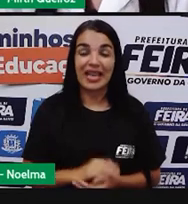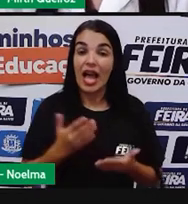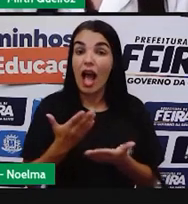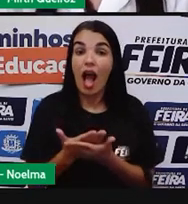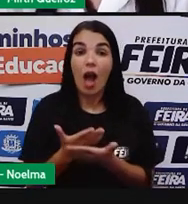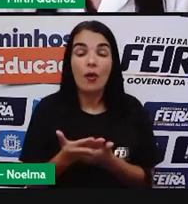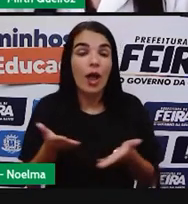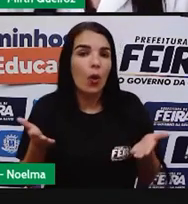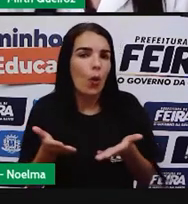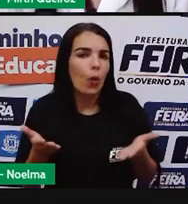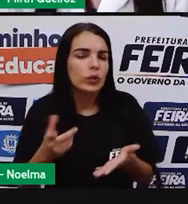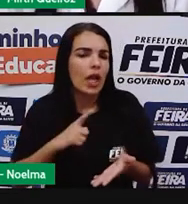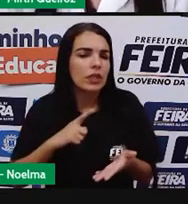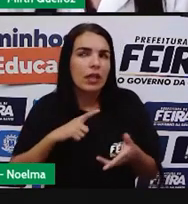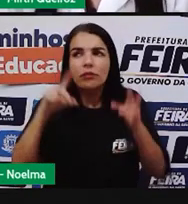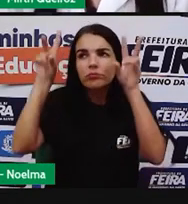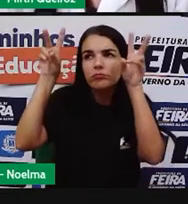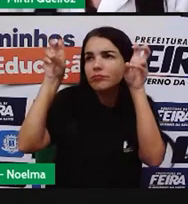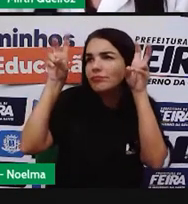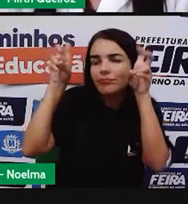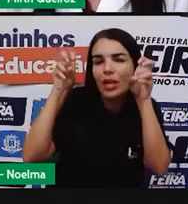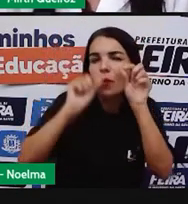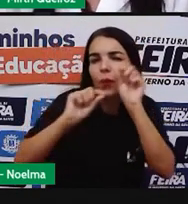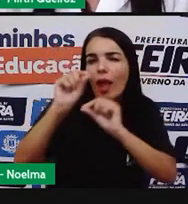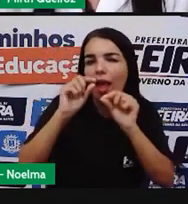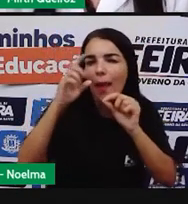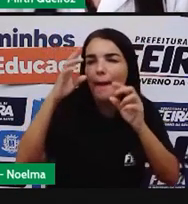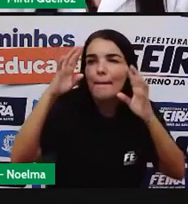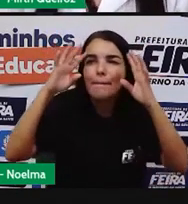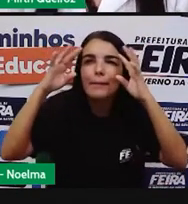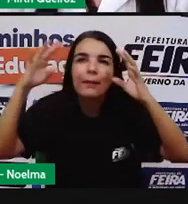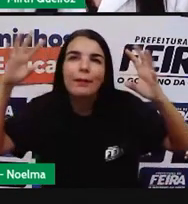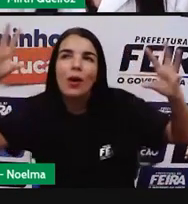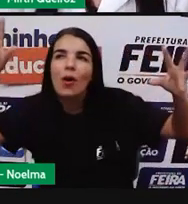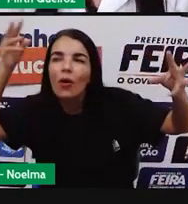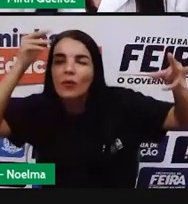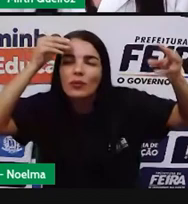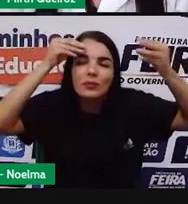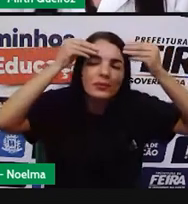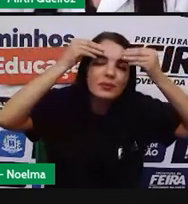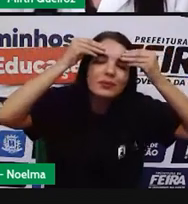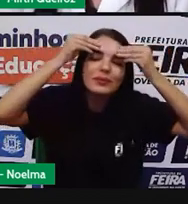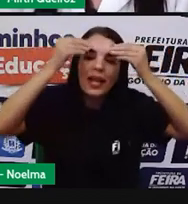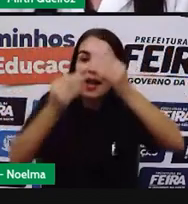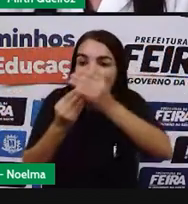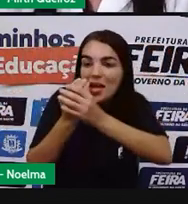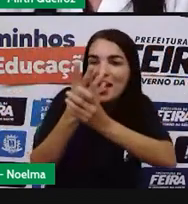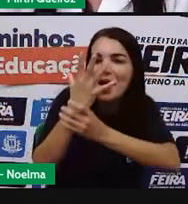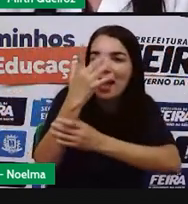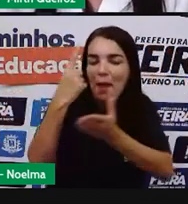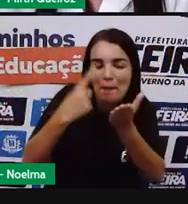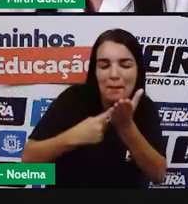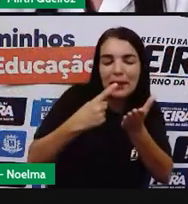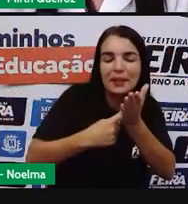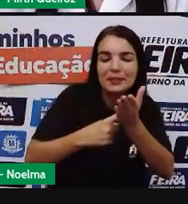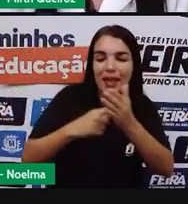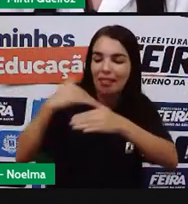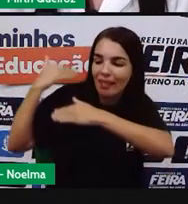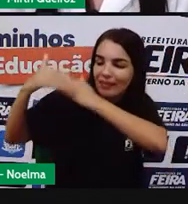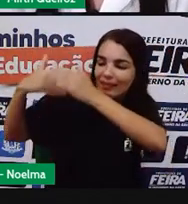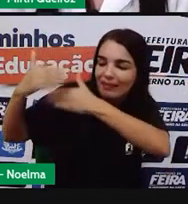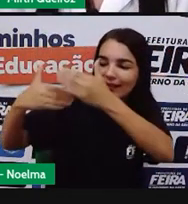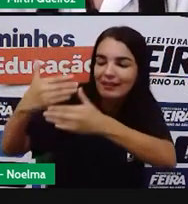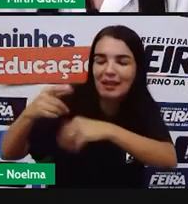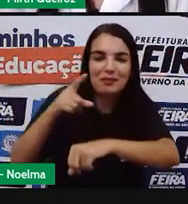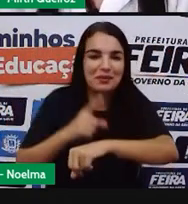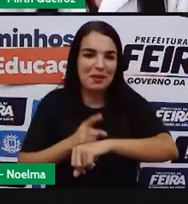Na aula de hoje nós falaremos sobre memórias. Registrando memórias e descobertas através do